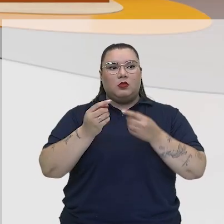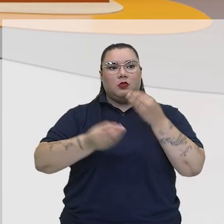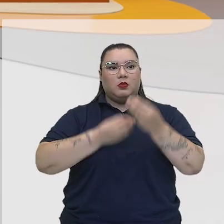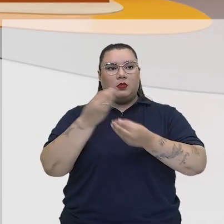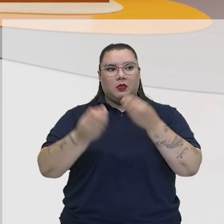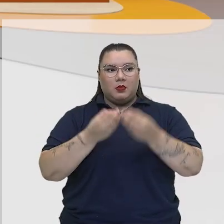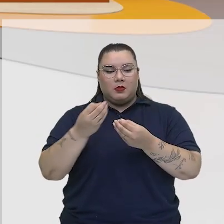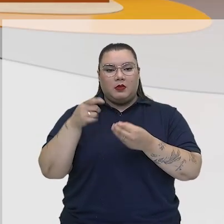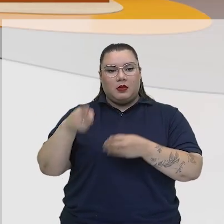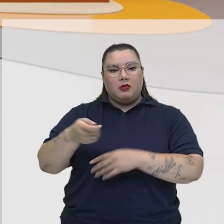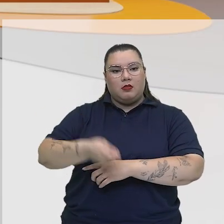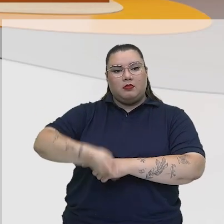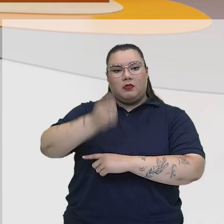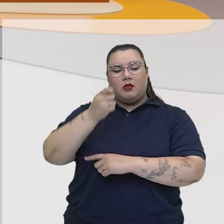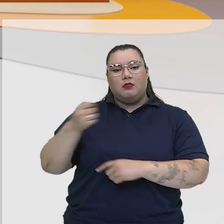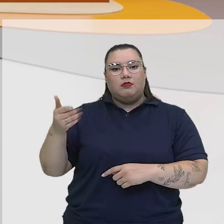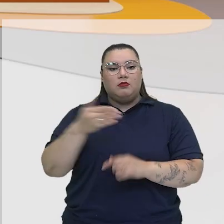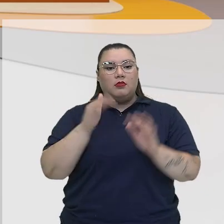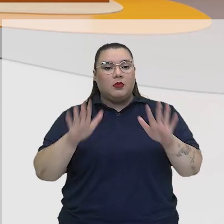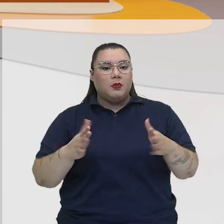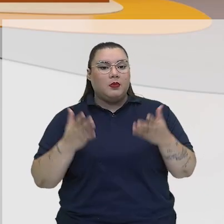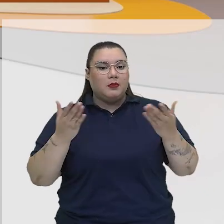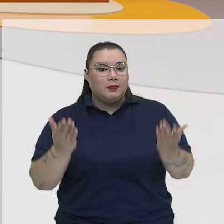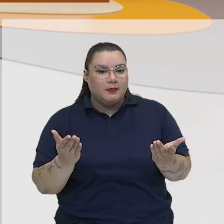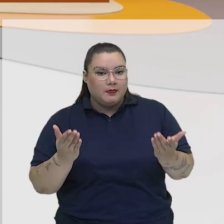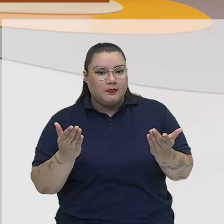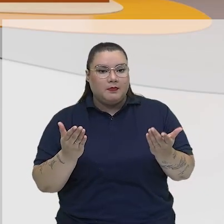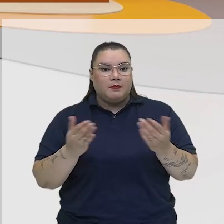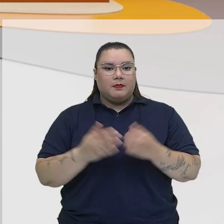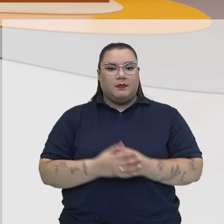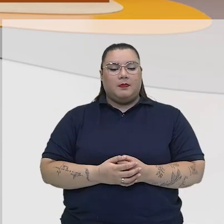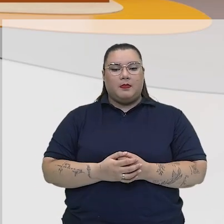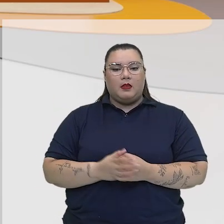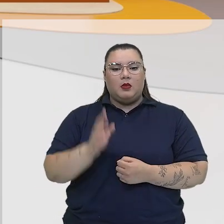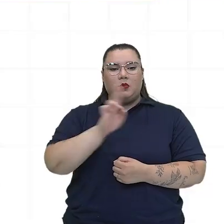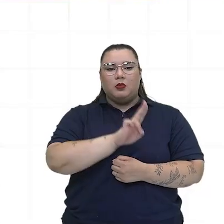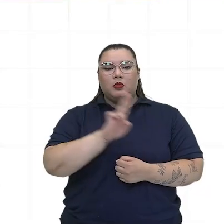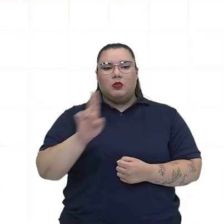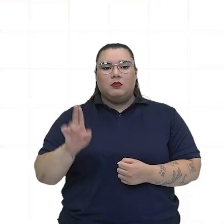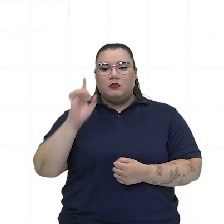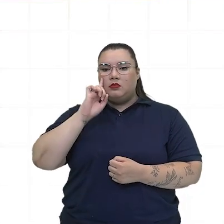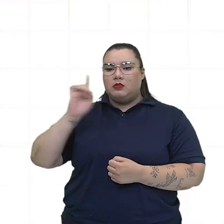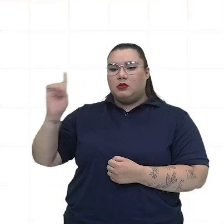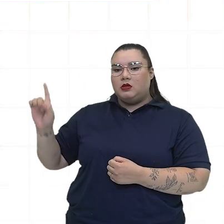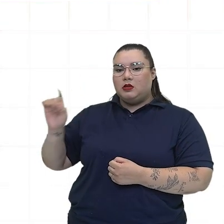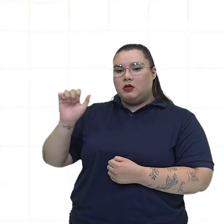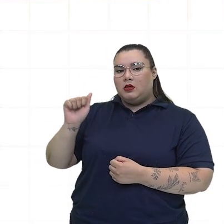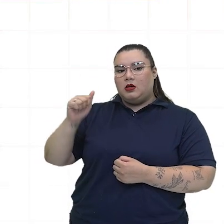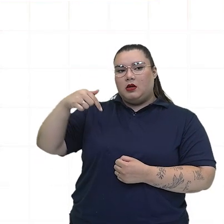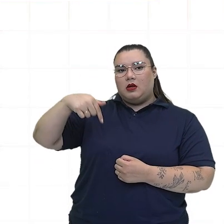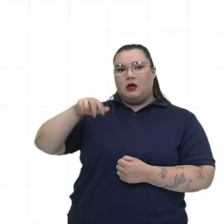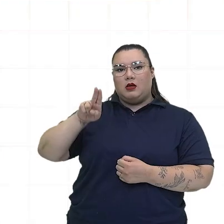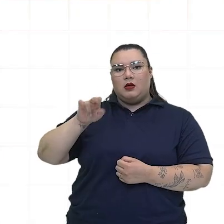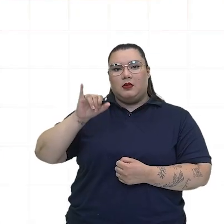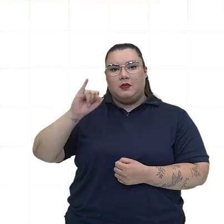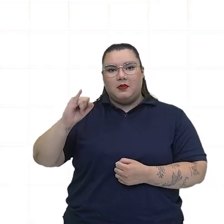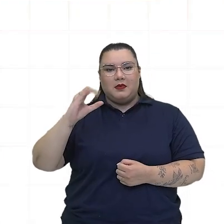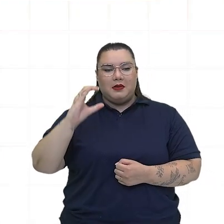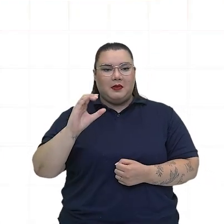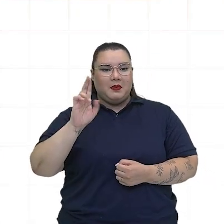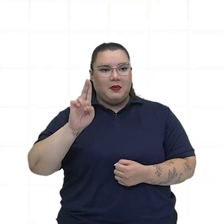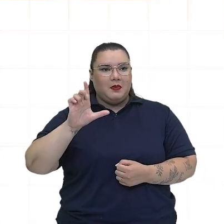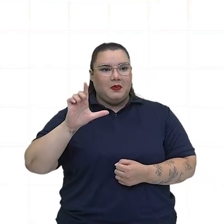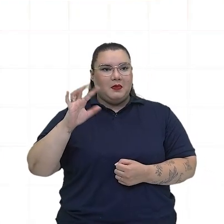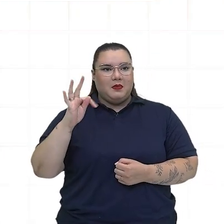como a pesca como inspiração, que é a chamada aquicultura. E o que é então a aquicultura? Ela é